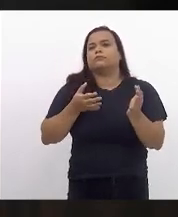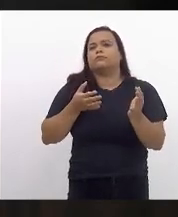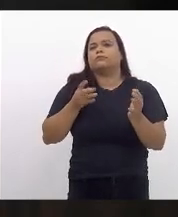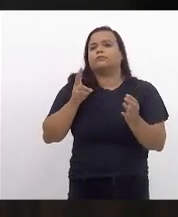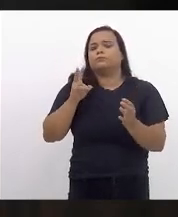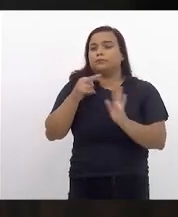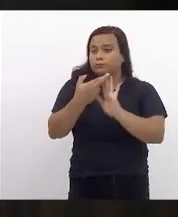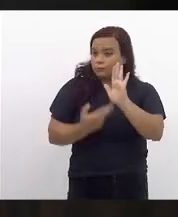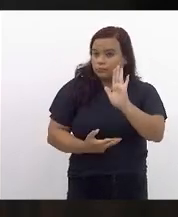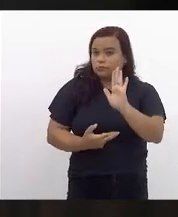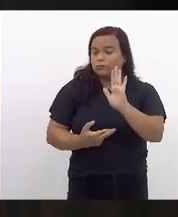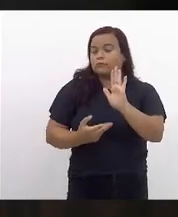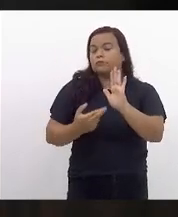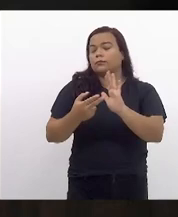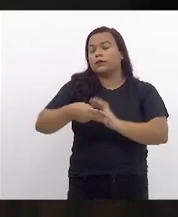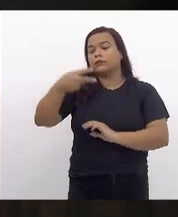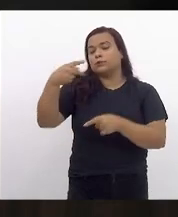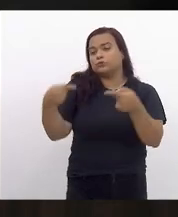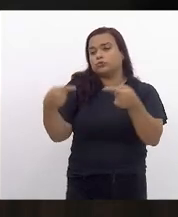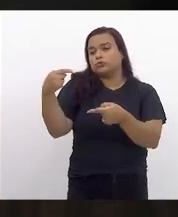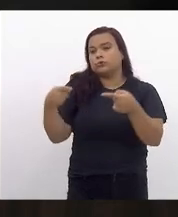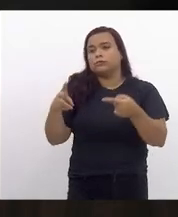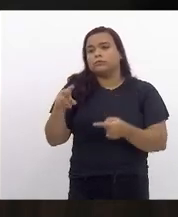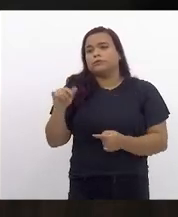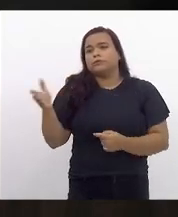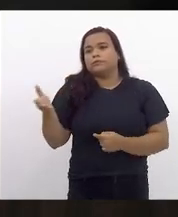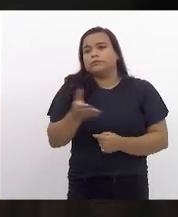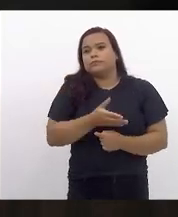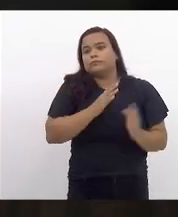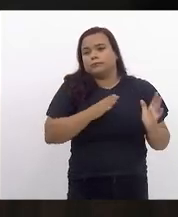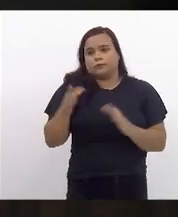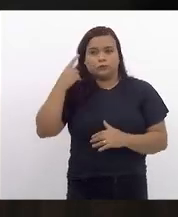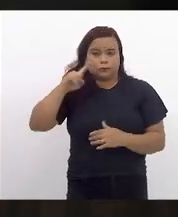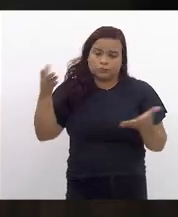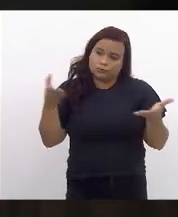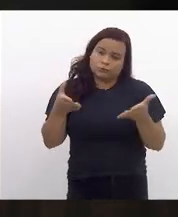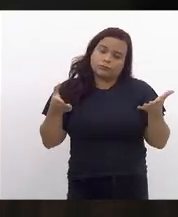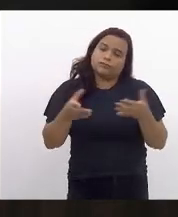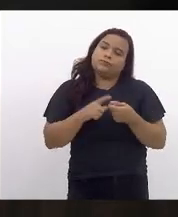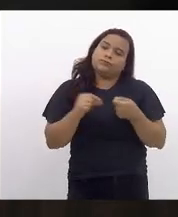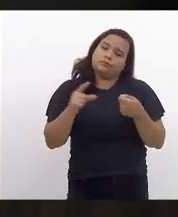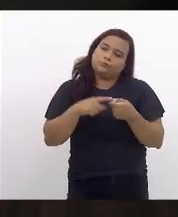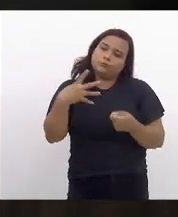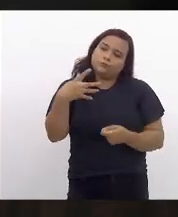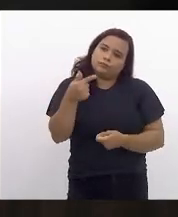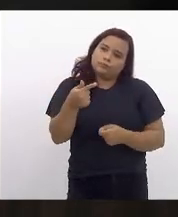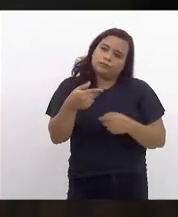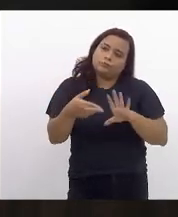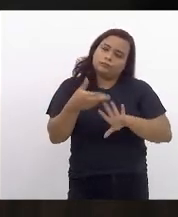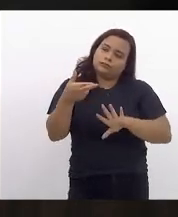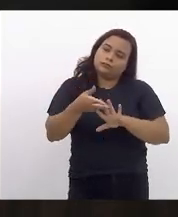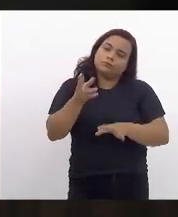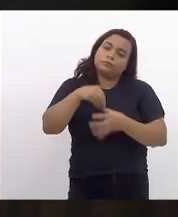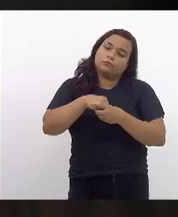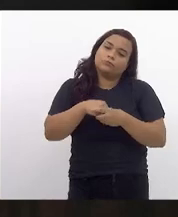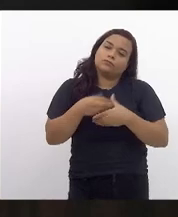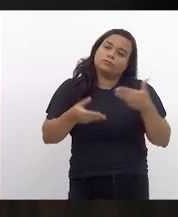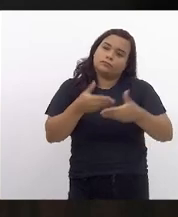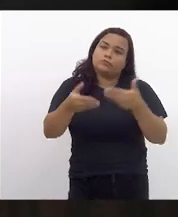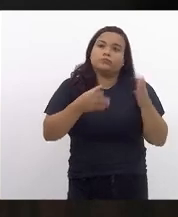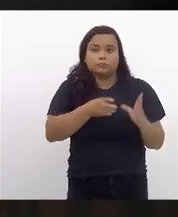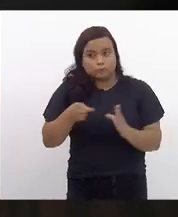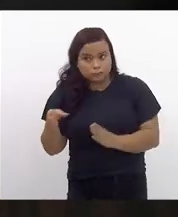do vencido para a segunda discussão. Incluído na ordem do dia, de acordo com o parágrafo 1º do artigo 47 do Regimento Interno, em tramitação